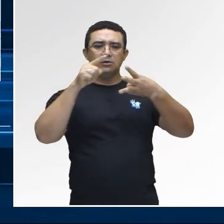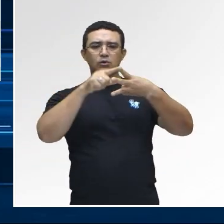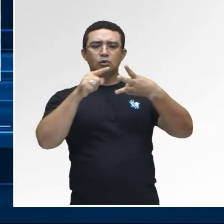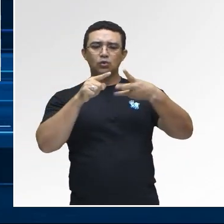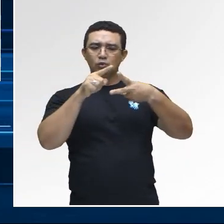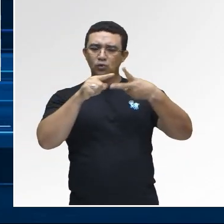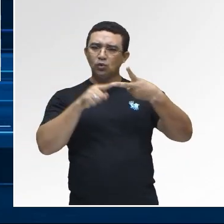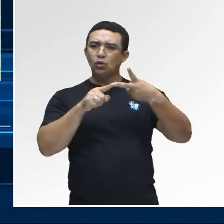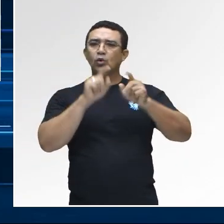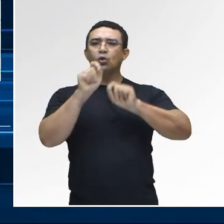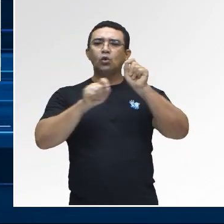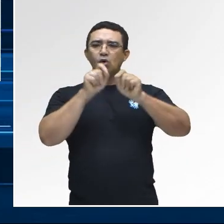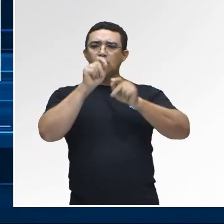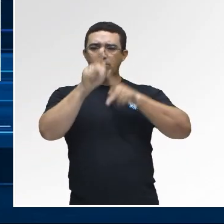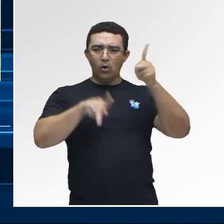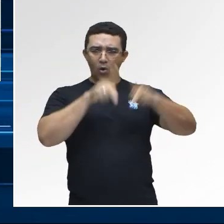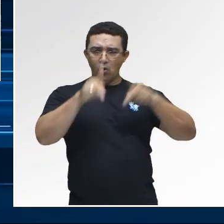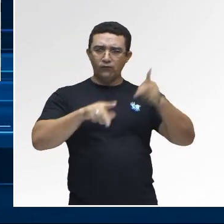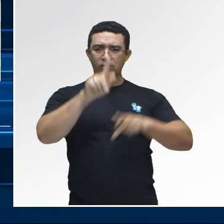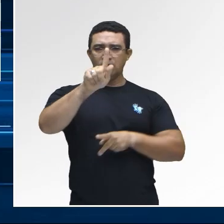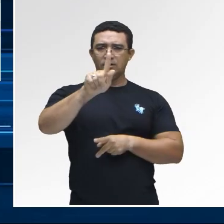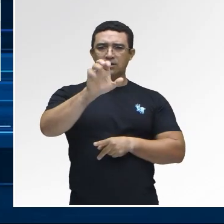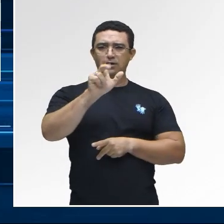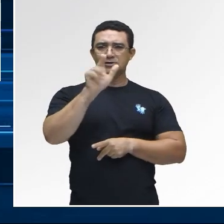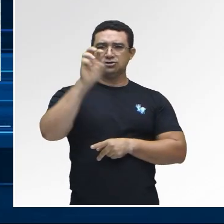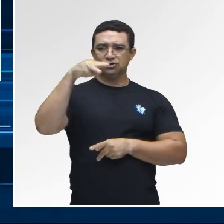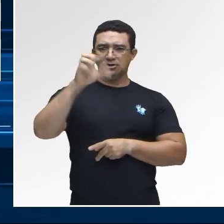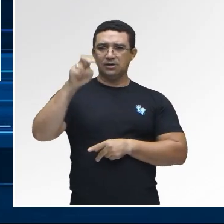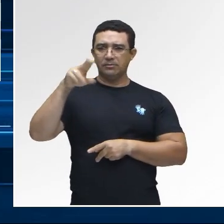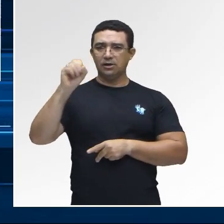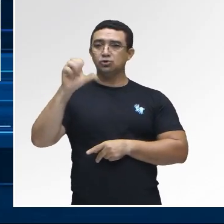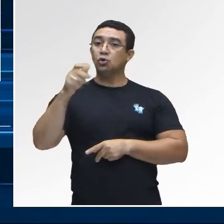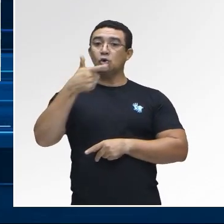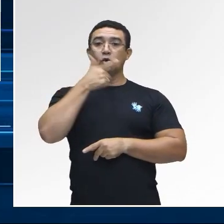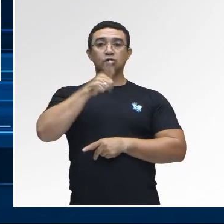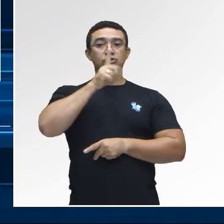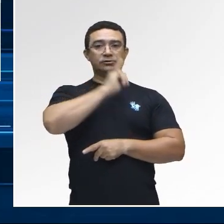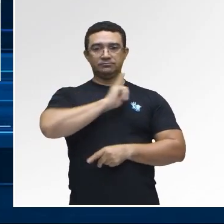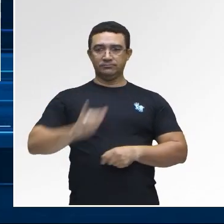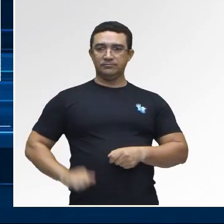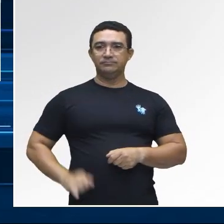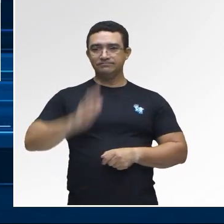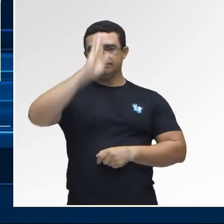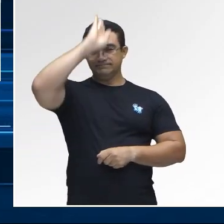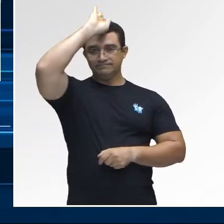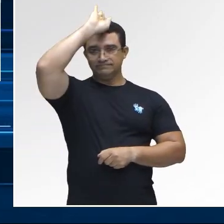a qual os povos germânicos, os bárbaros, chegaram ao Império Romano, tá bom?